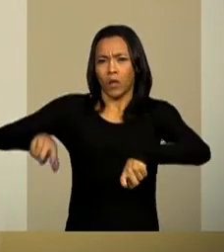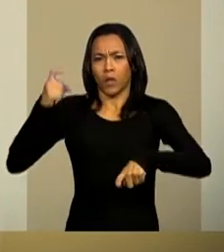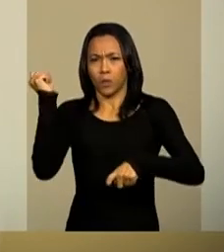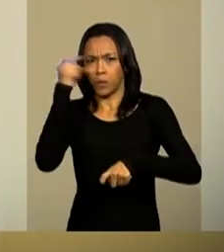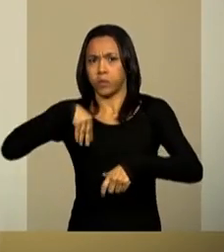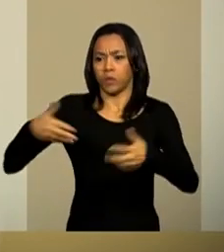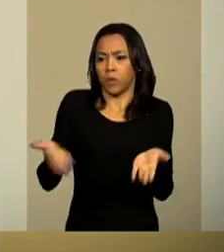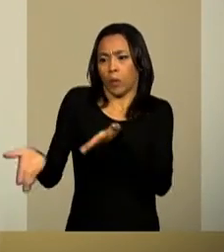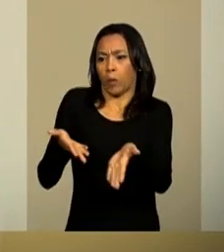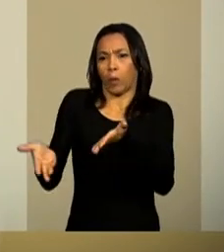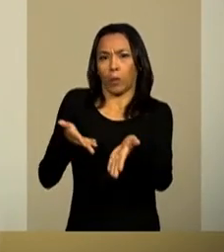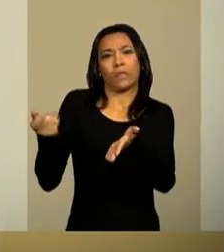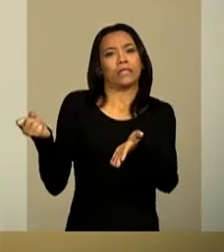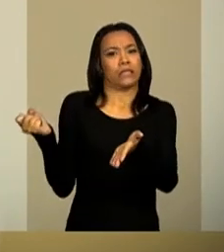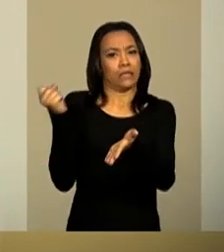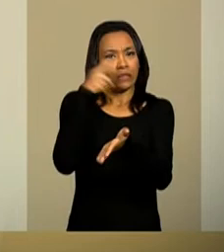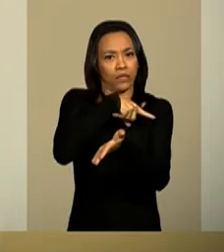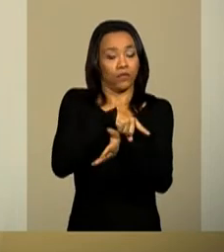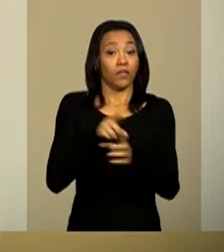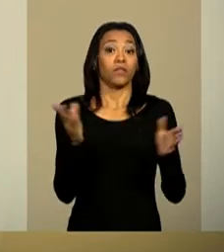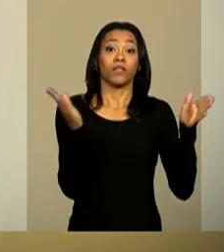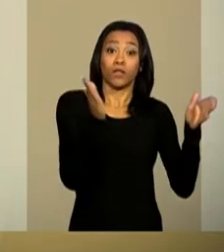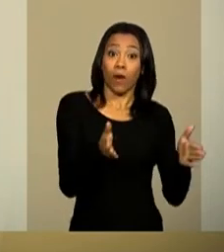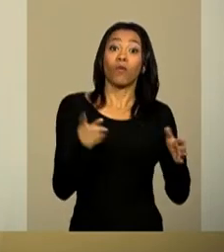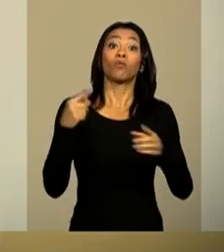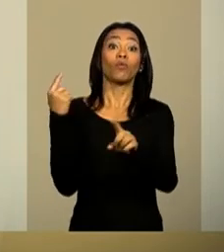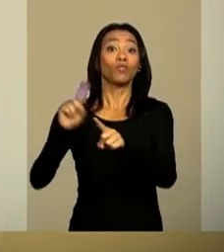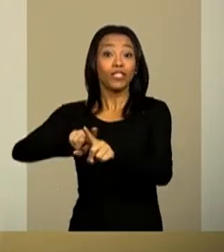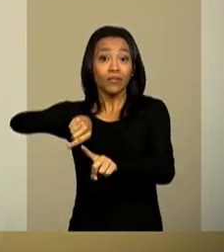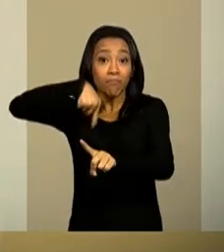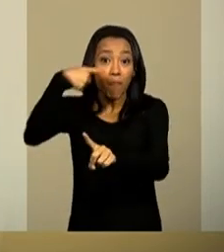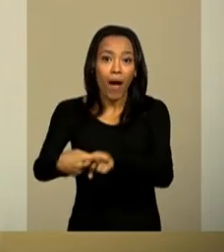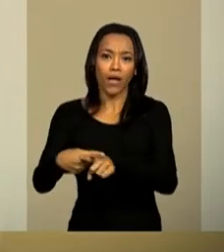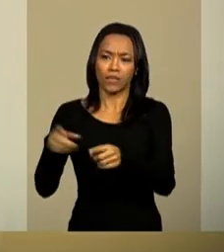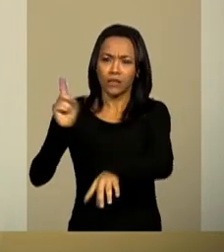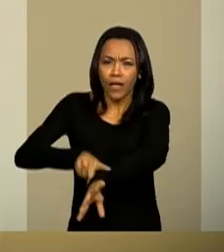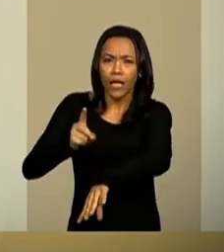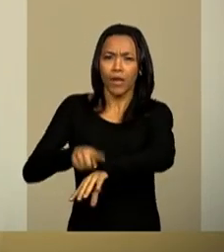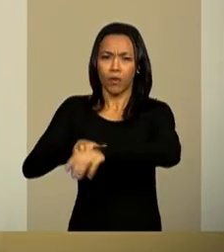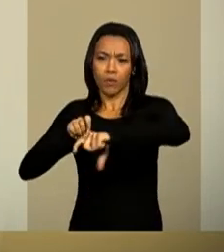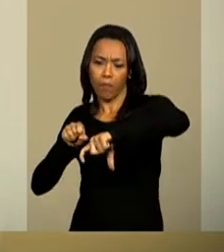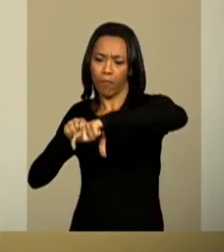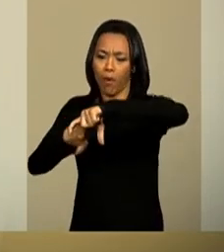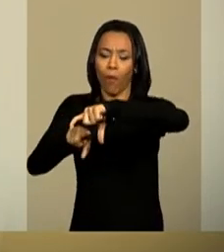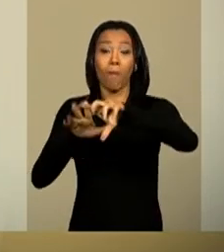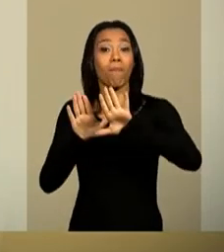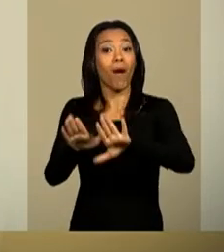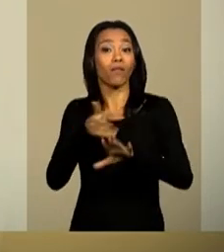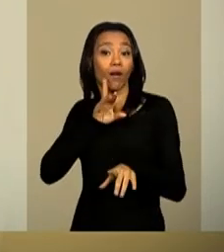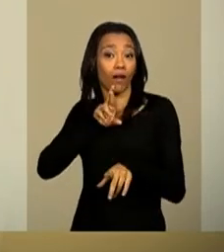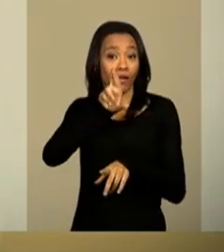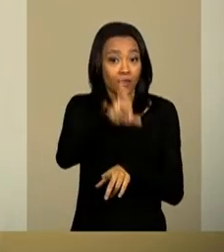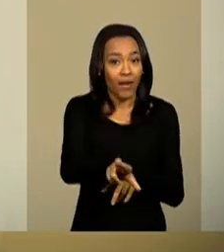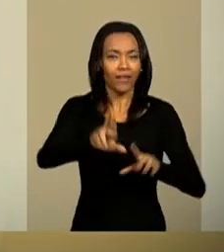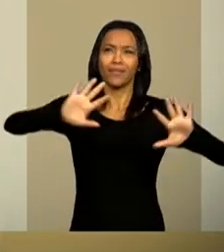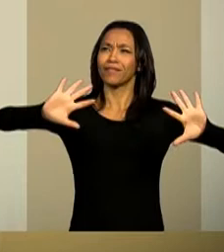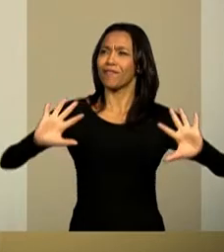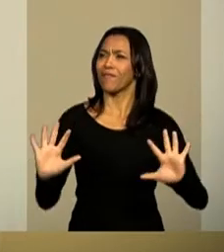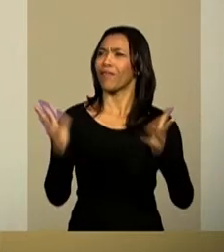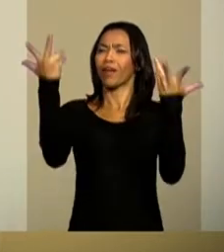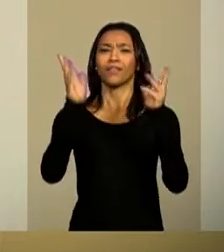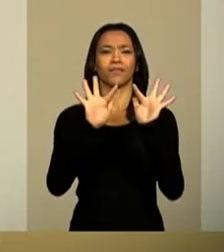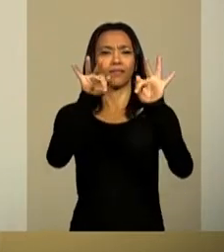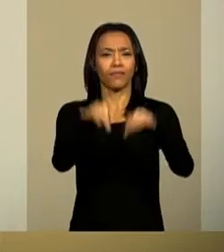e muitas vezes sofrida, com direito à prorrogação e disputa nos pênaltis. Mas o resultado e a celebração